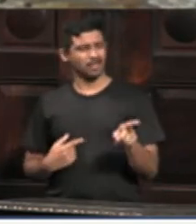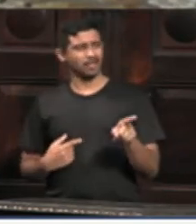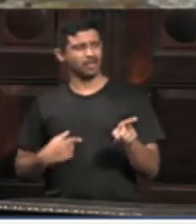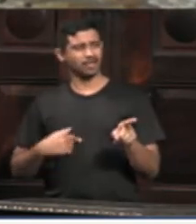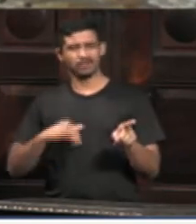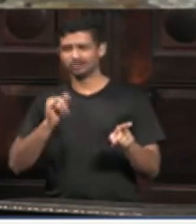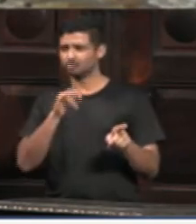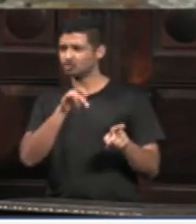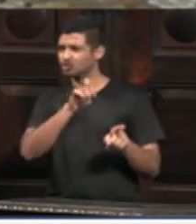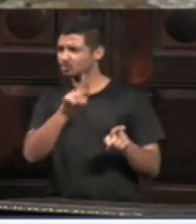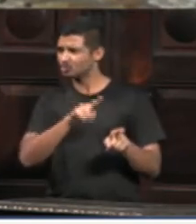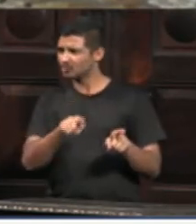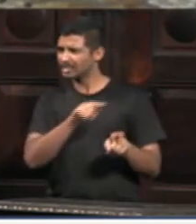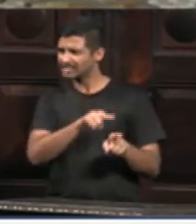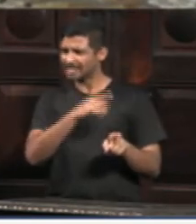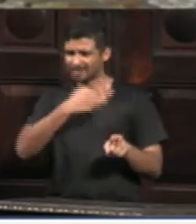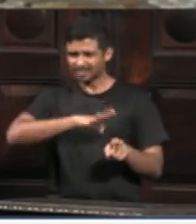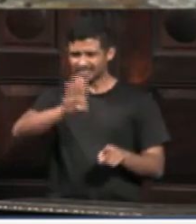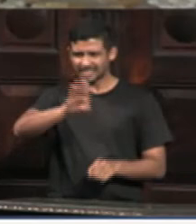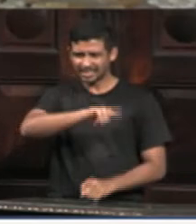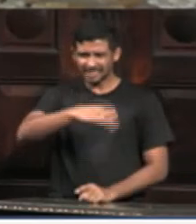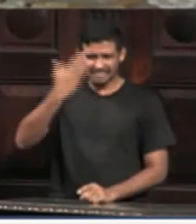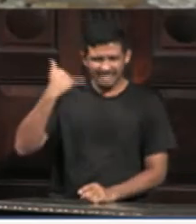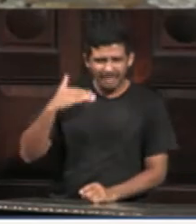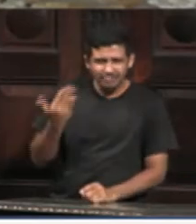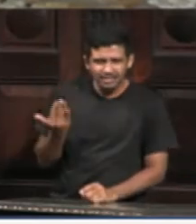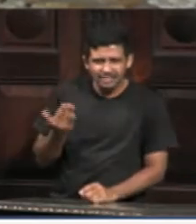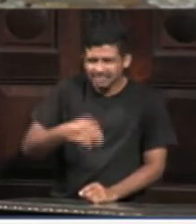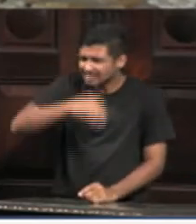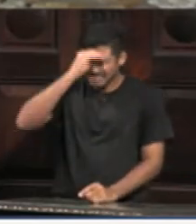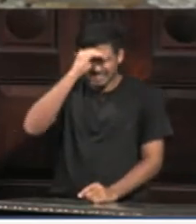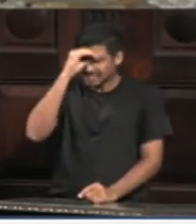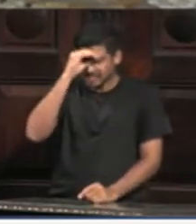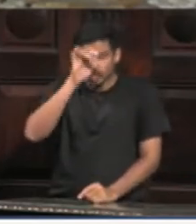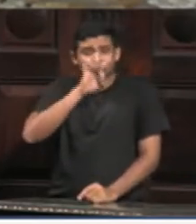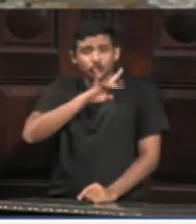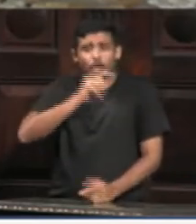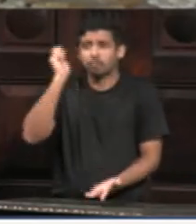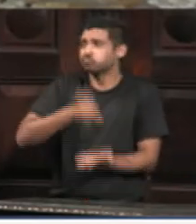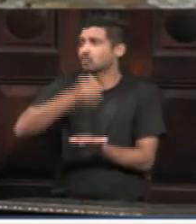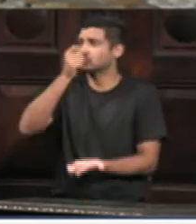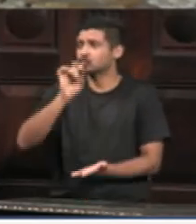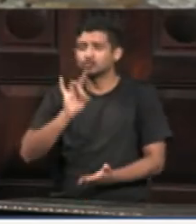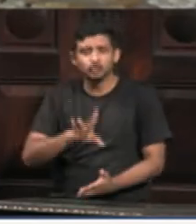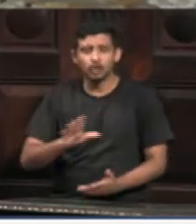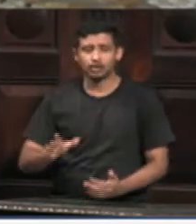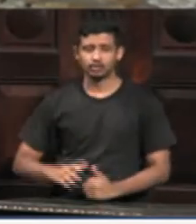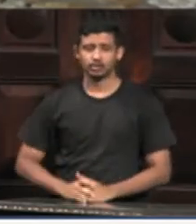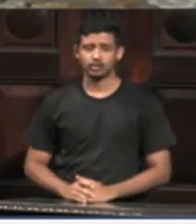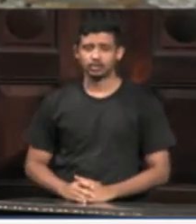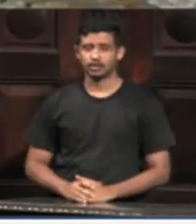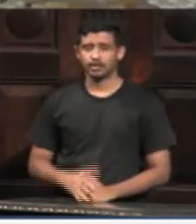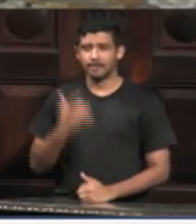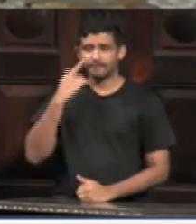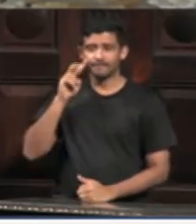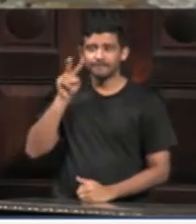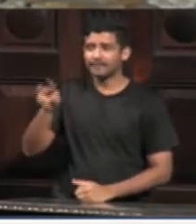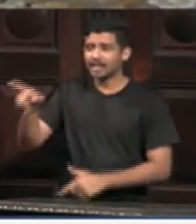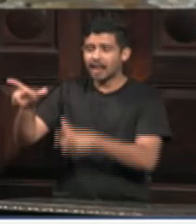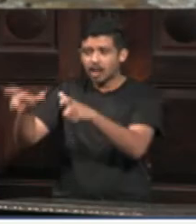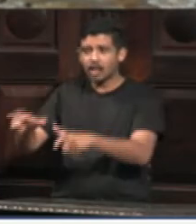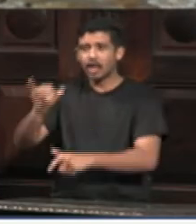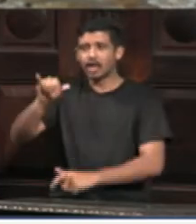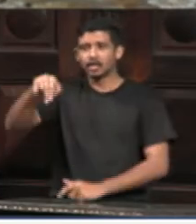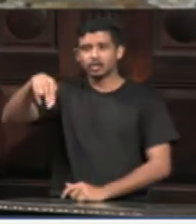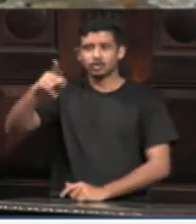é candidato, esse não entende de nada. Ele só sabe da sentença. Se perguntar para ele onde é em Uaíba, vai dizer que é nome de índio.